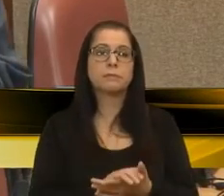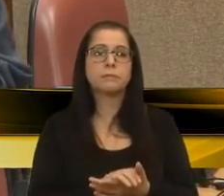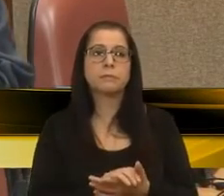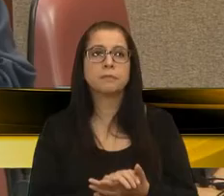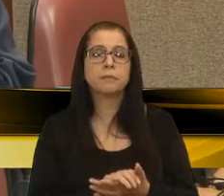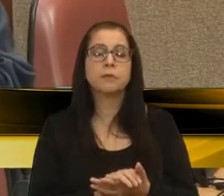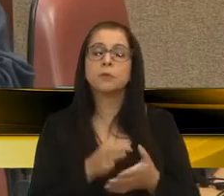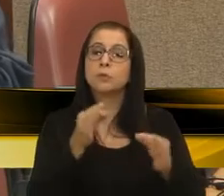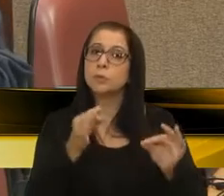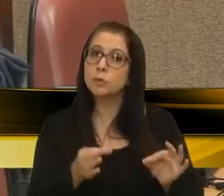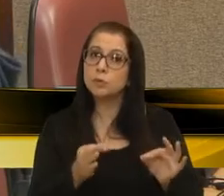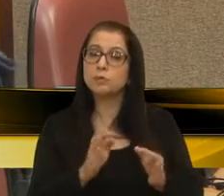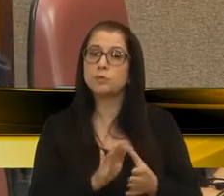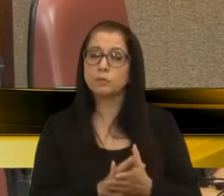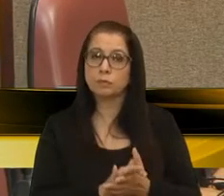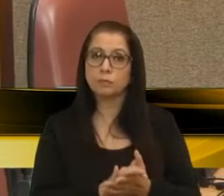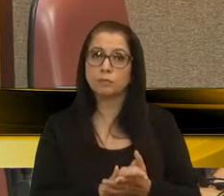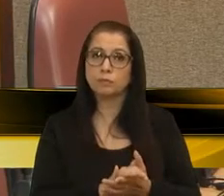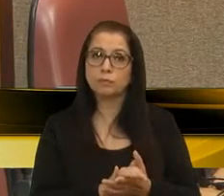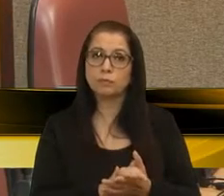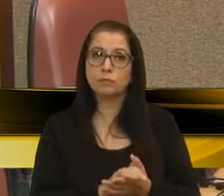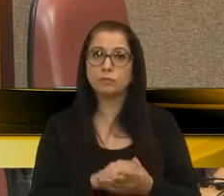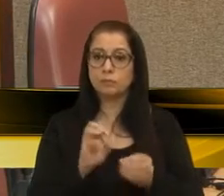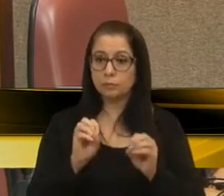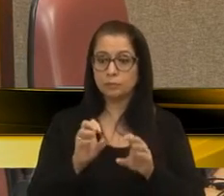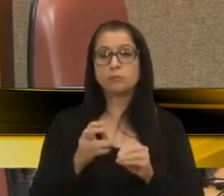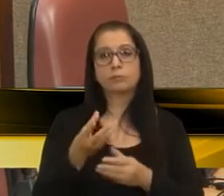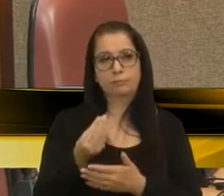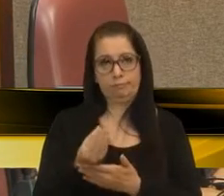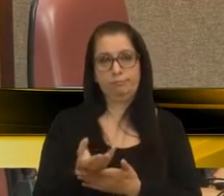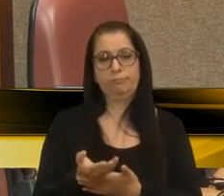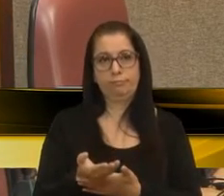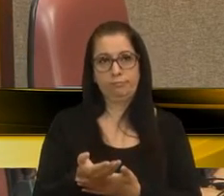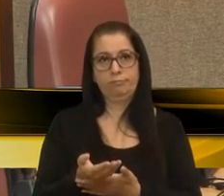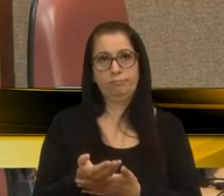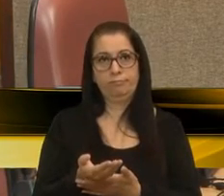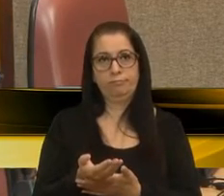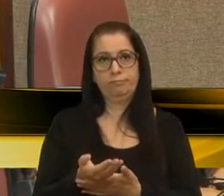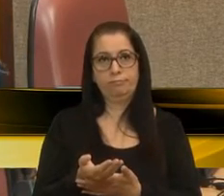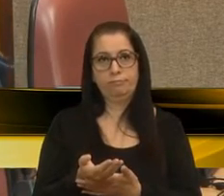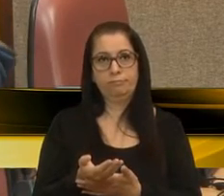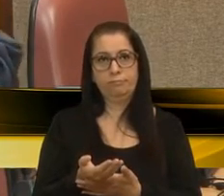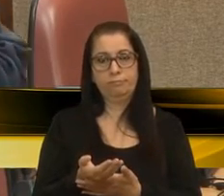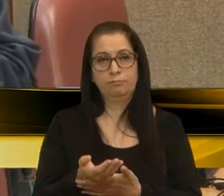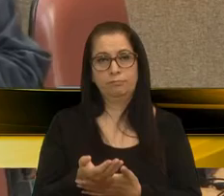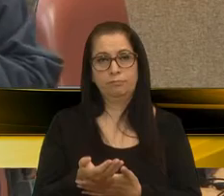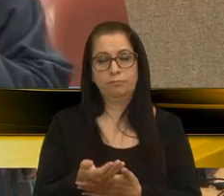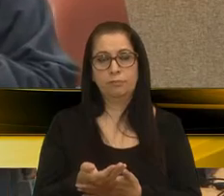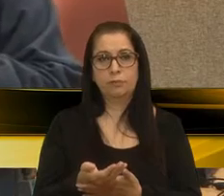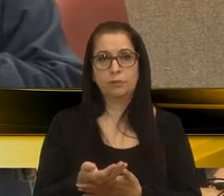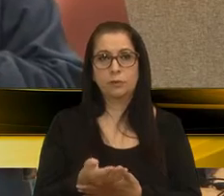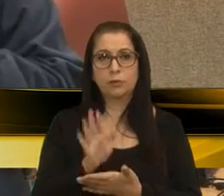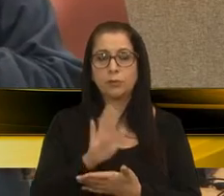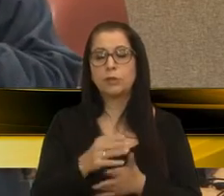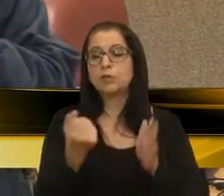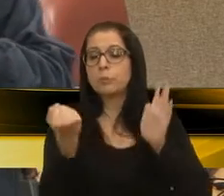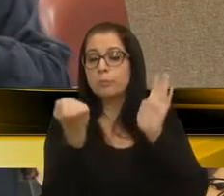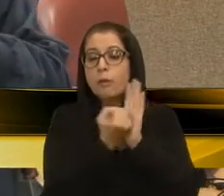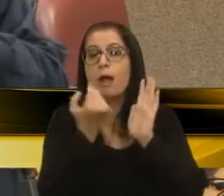com certeza ele nos ensina muito e nos deixam